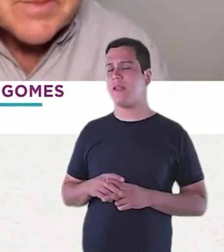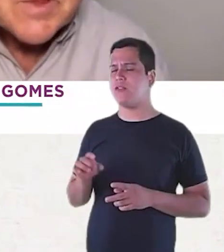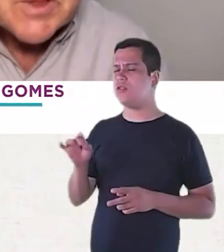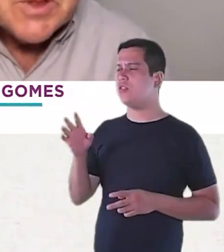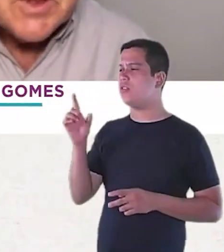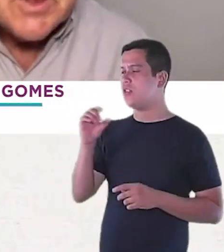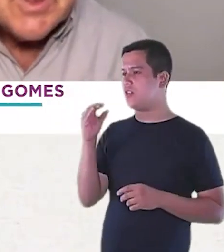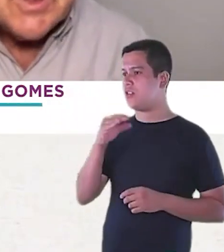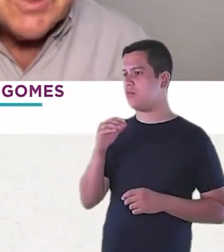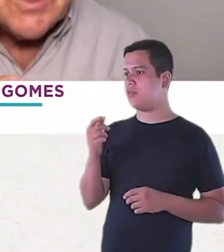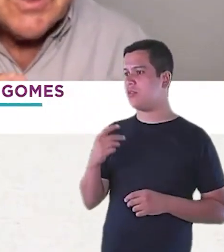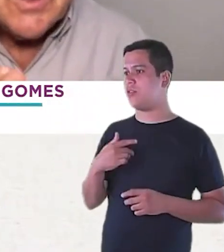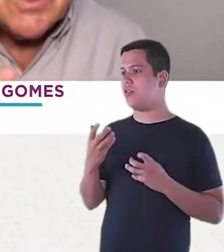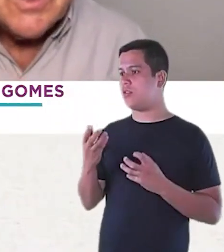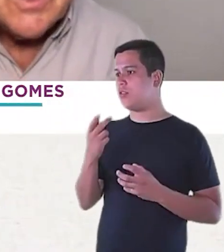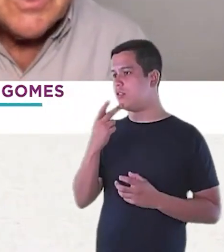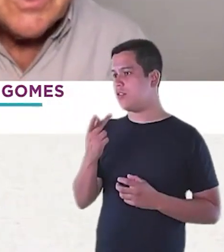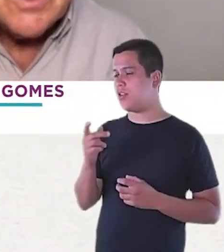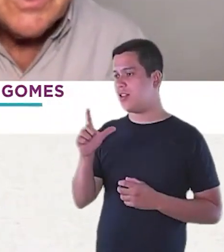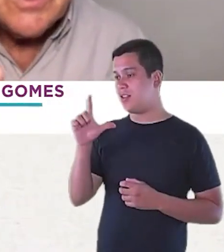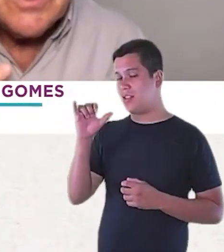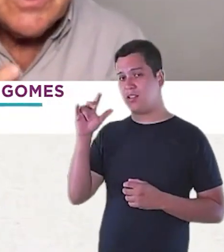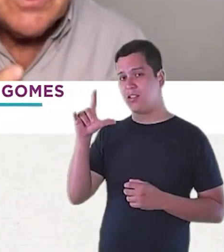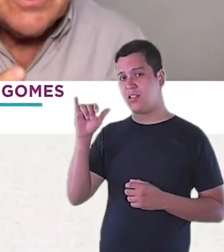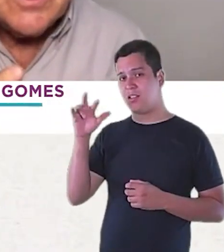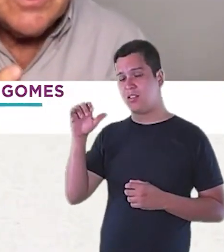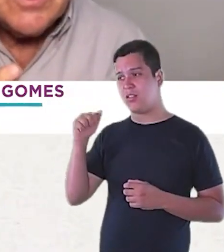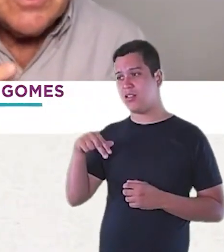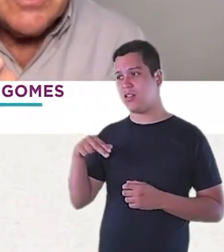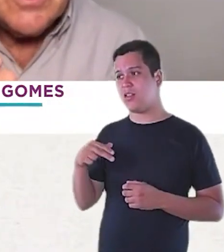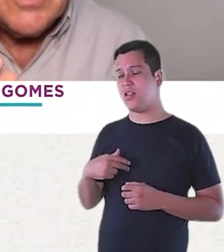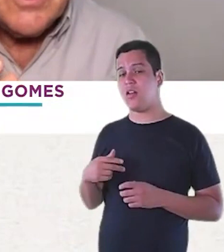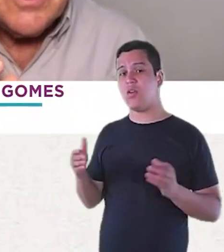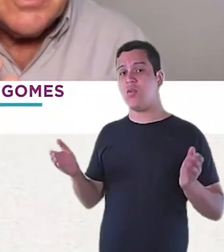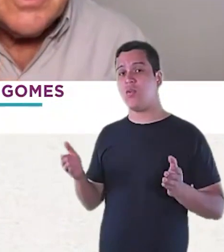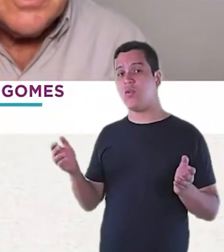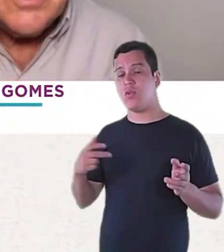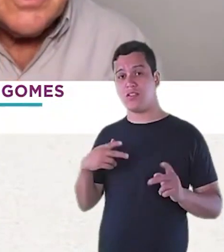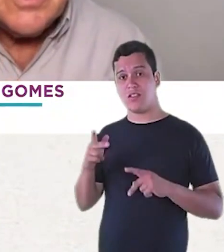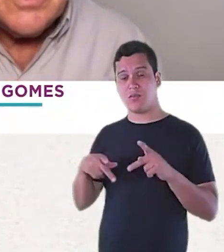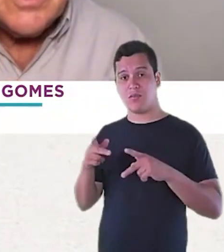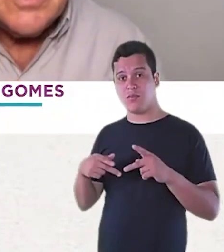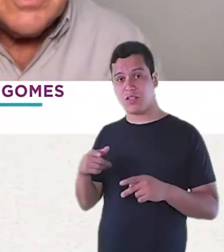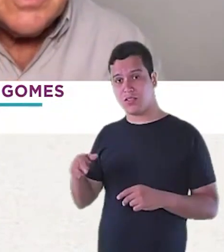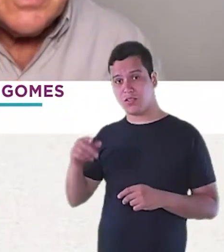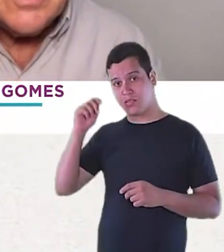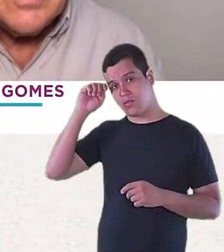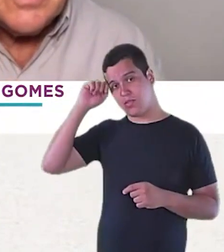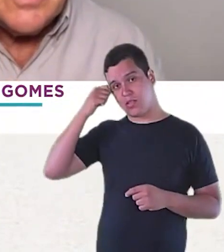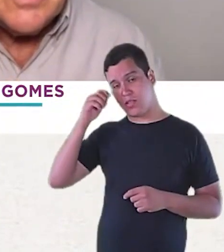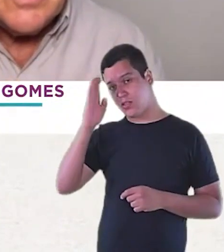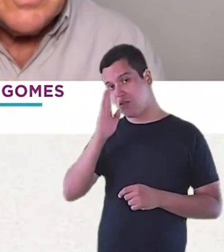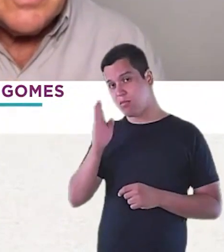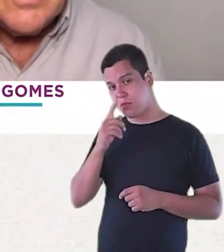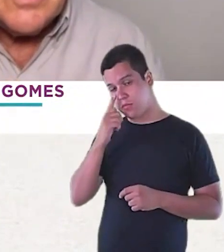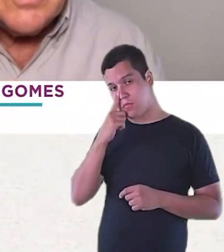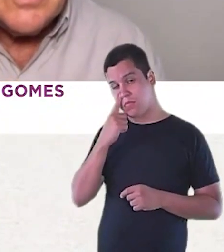a Lília Schwartz diz que hoje a população negra e autodeclarada negra, né,